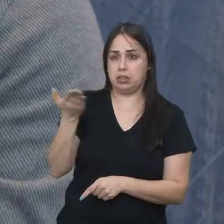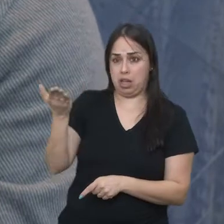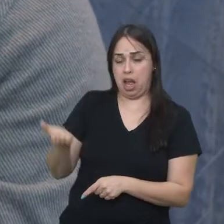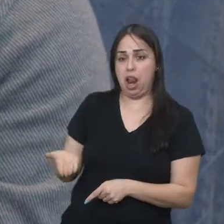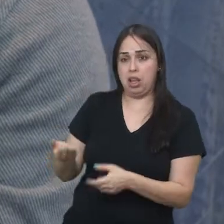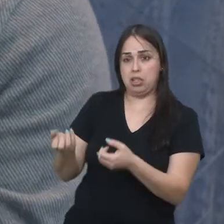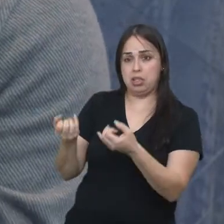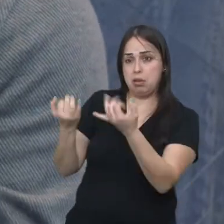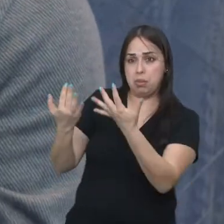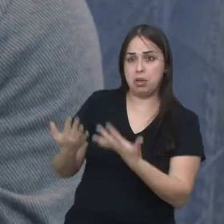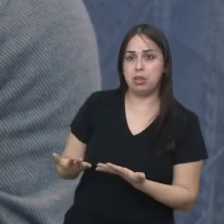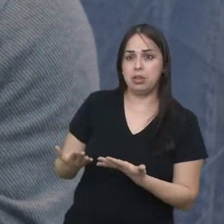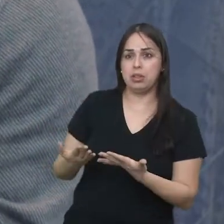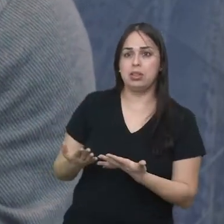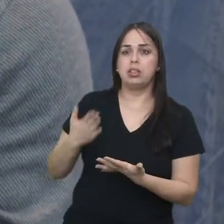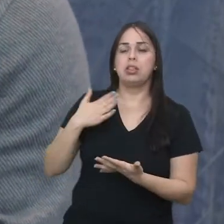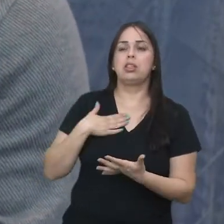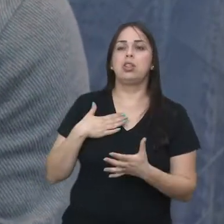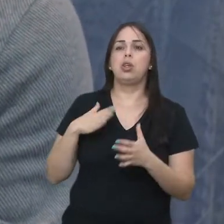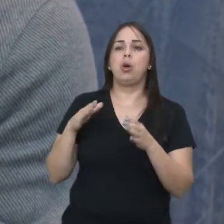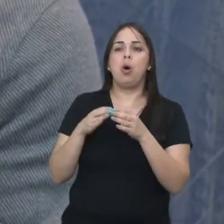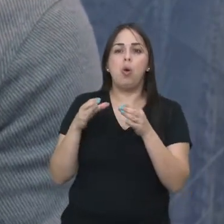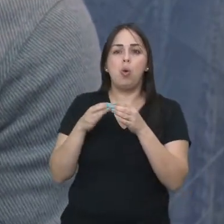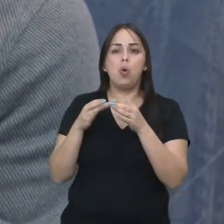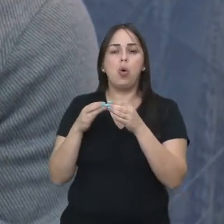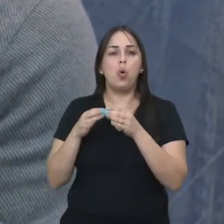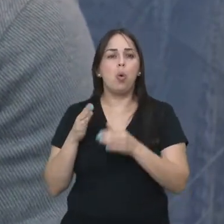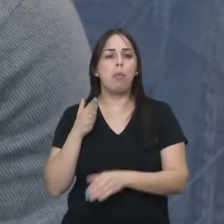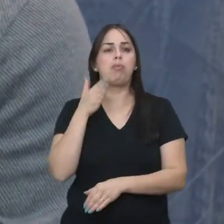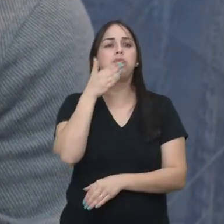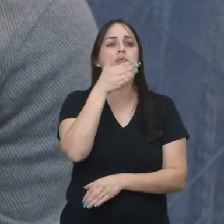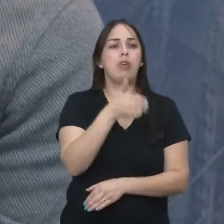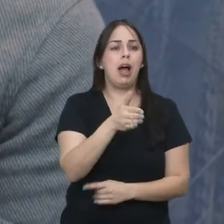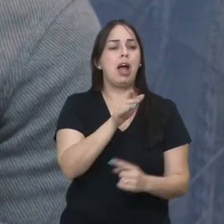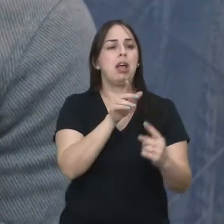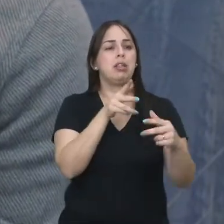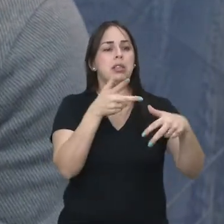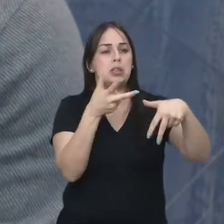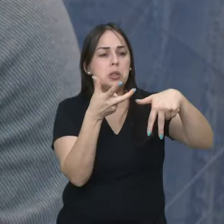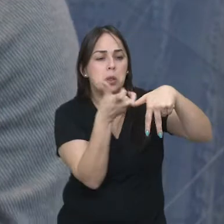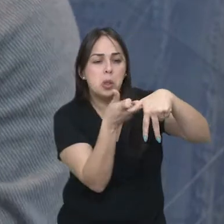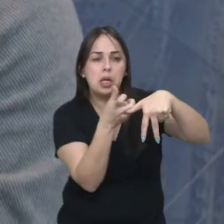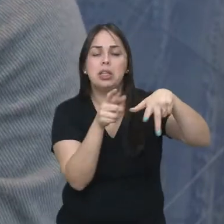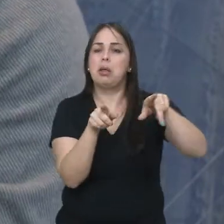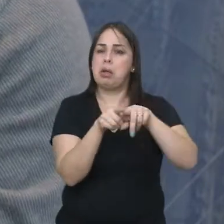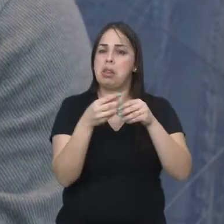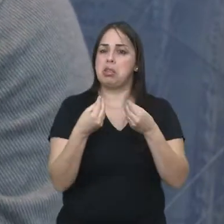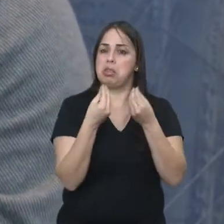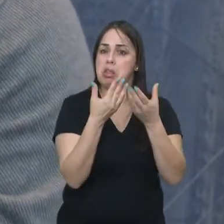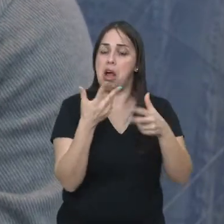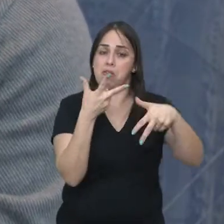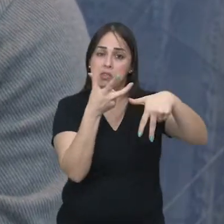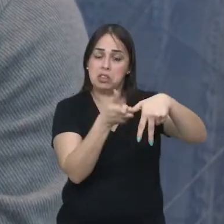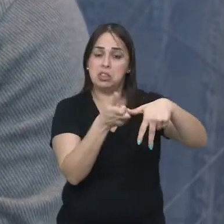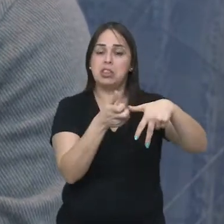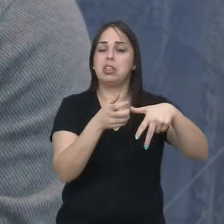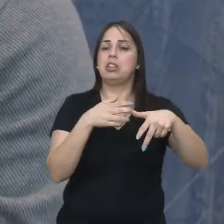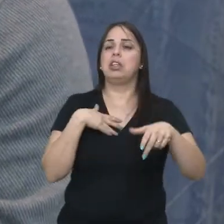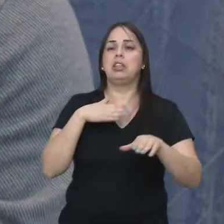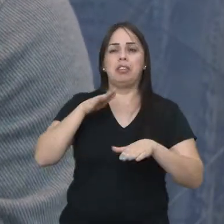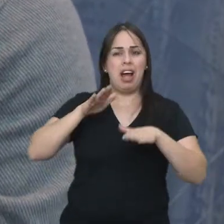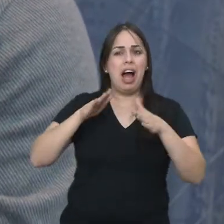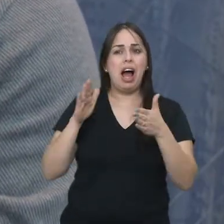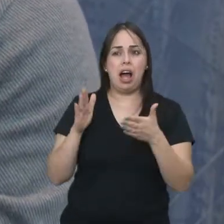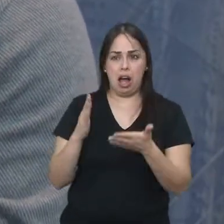doutora comentou, a ida do Estado até o cidadão para poder oferecer a vacina, Em